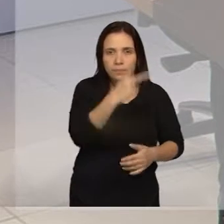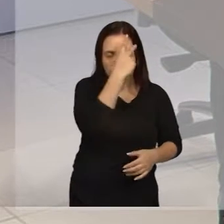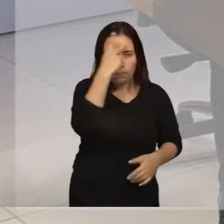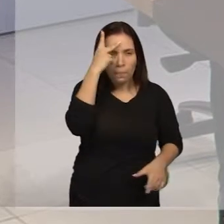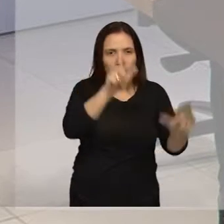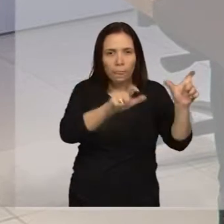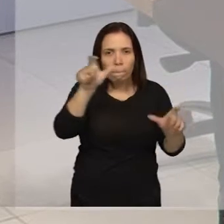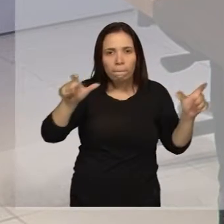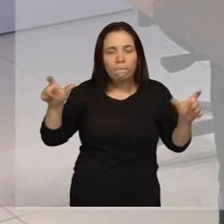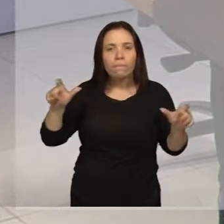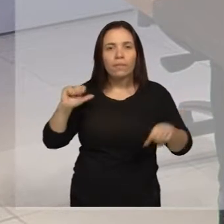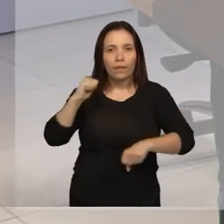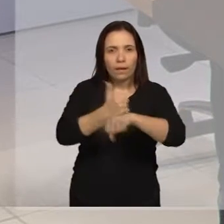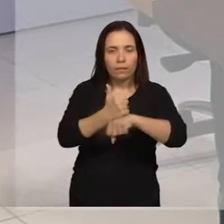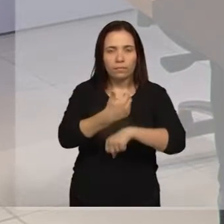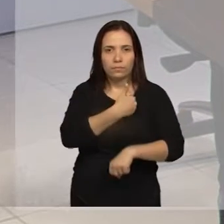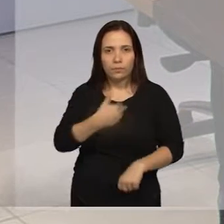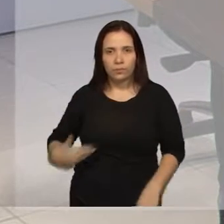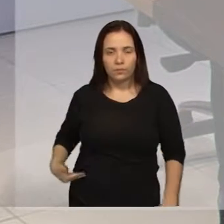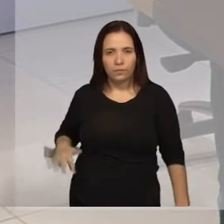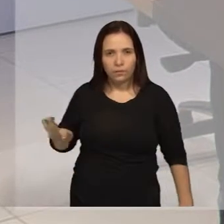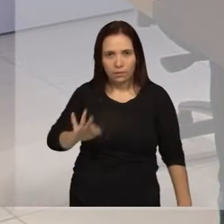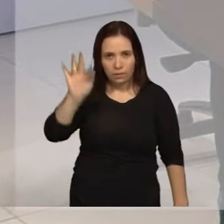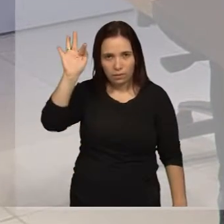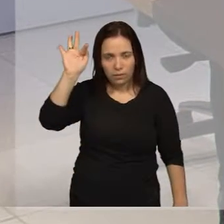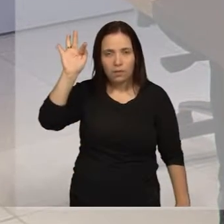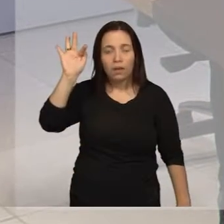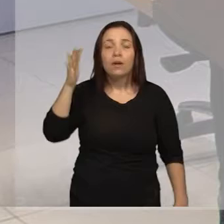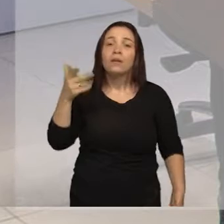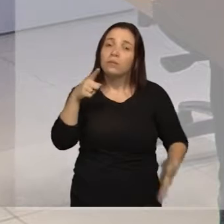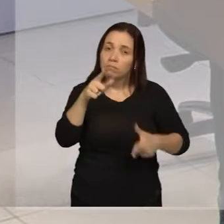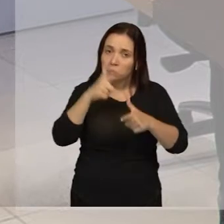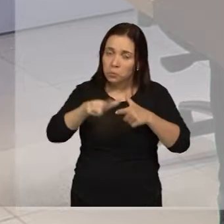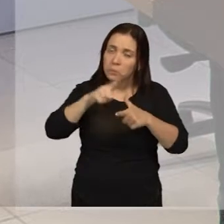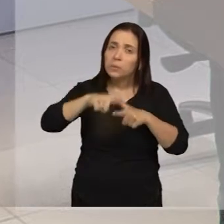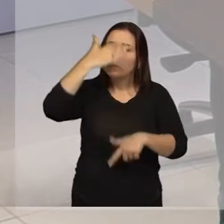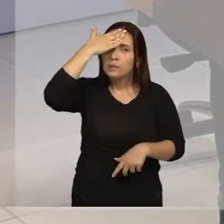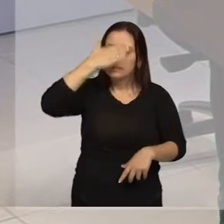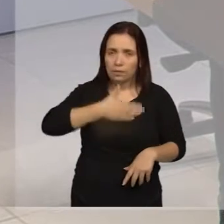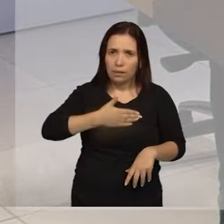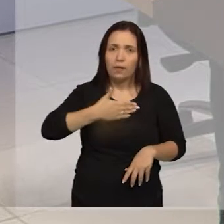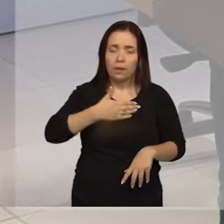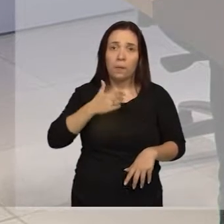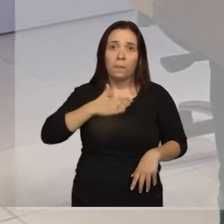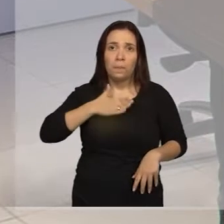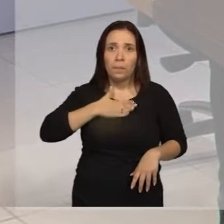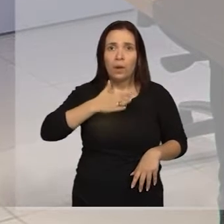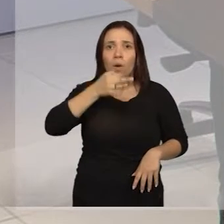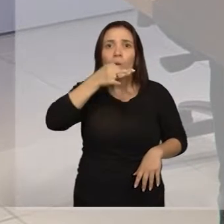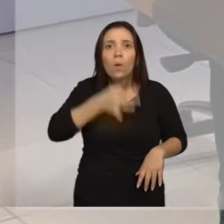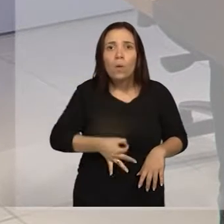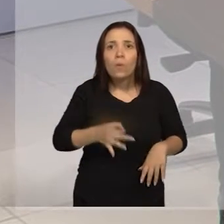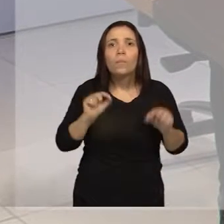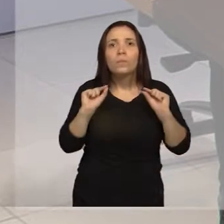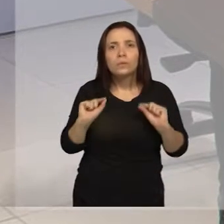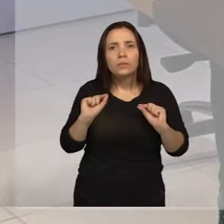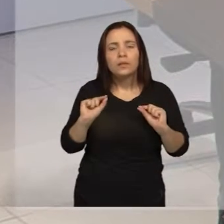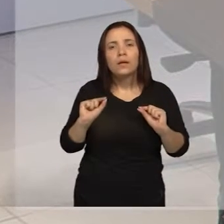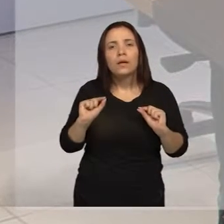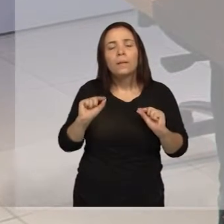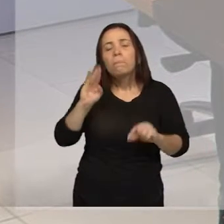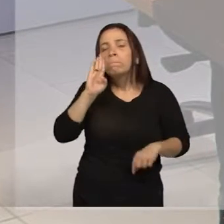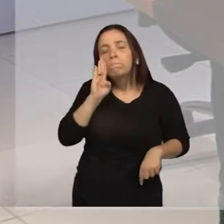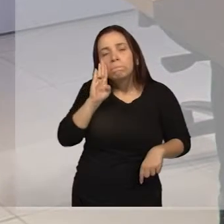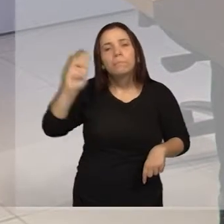governo. Então, esse é um problema sério que mostra também, para mim, um elemento central que